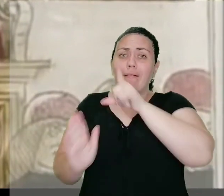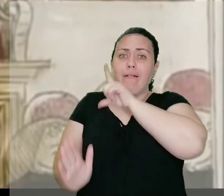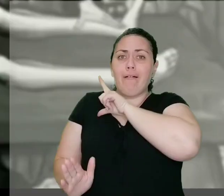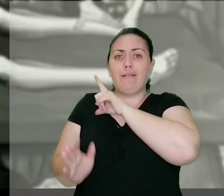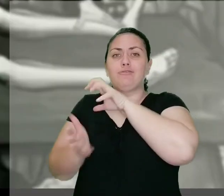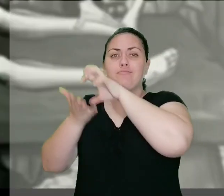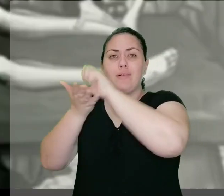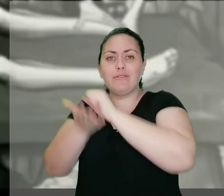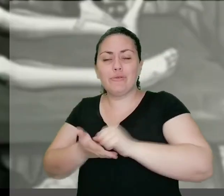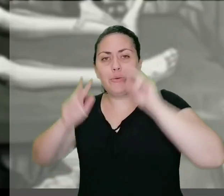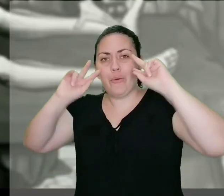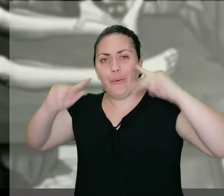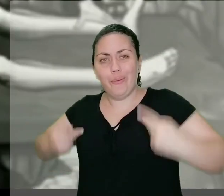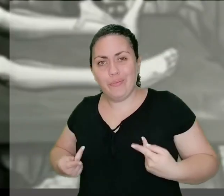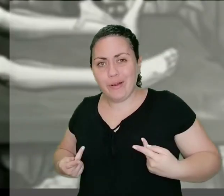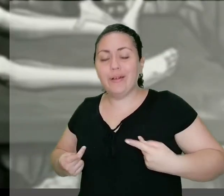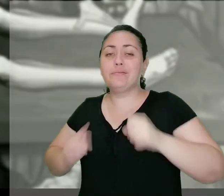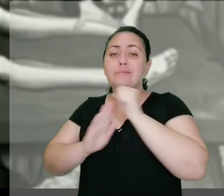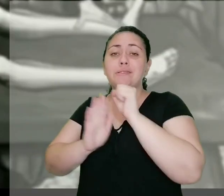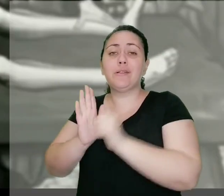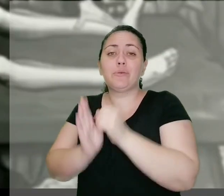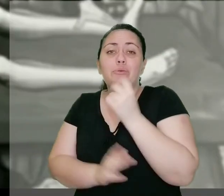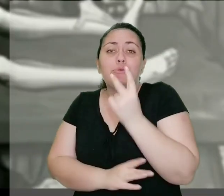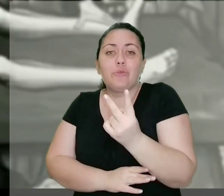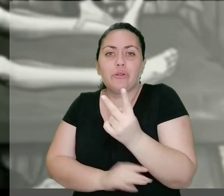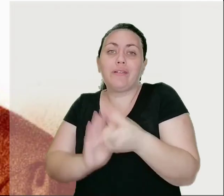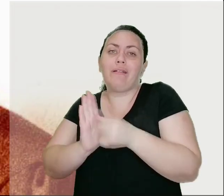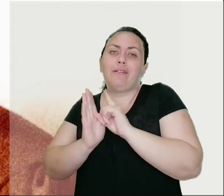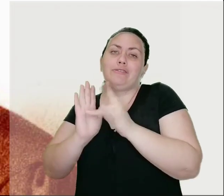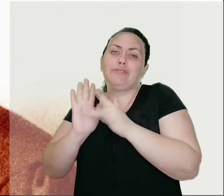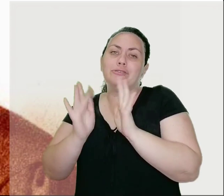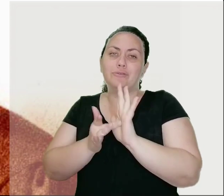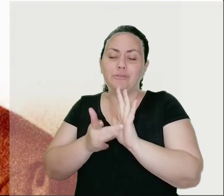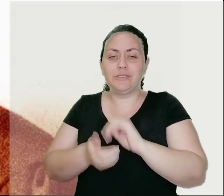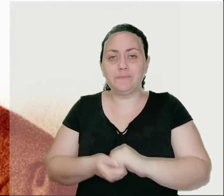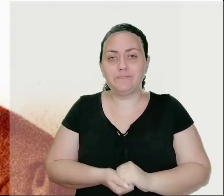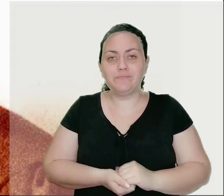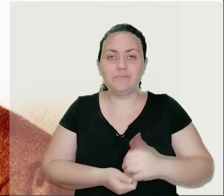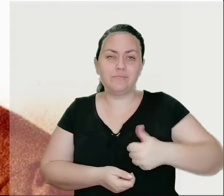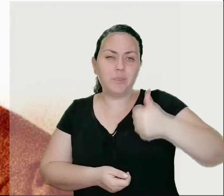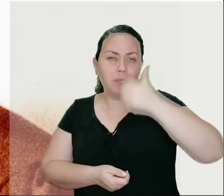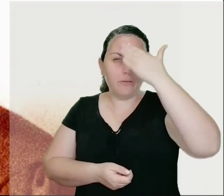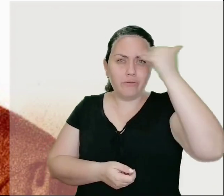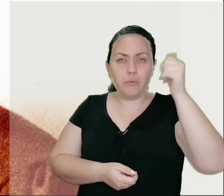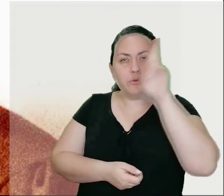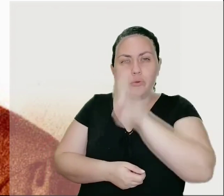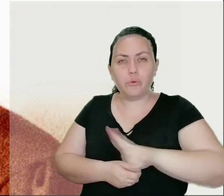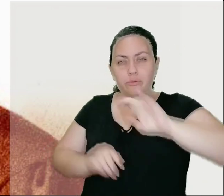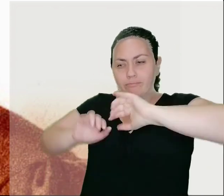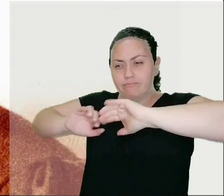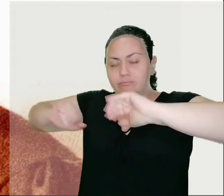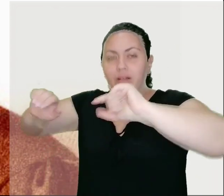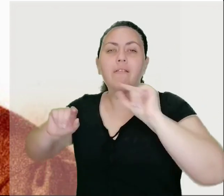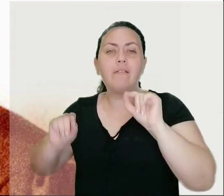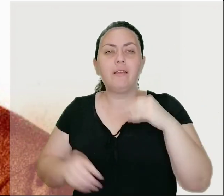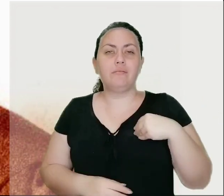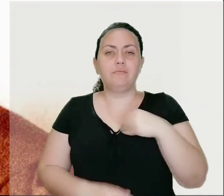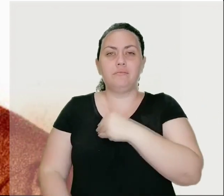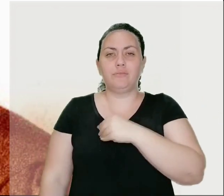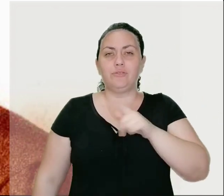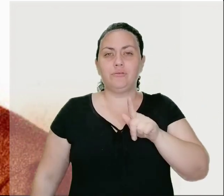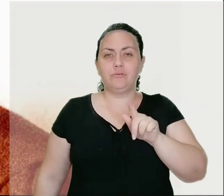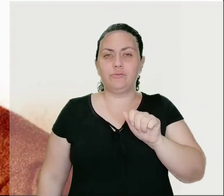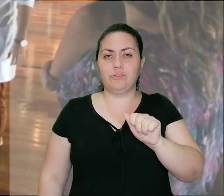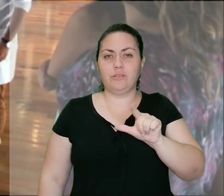primeiros registros em humanos ainda no século II a.C. O primeiro grande expoente da prática de dissecação foi o